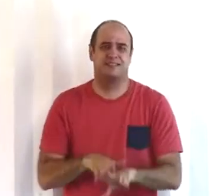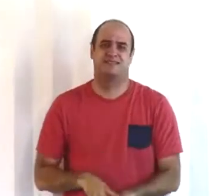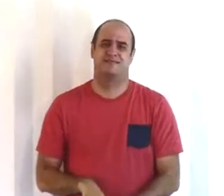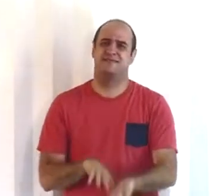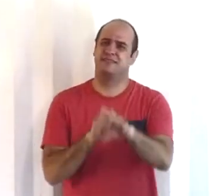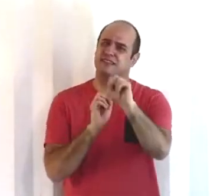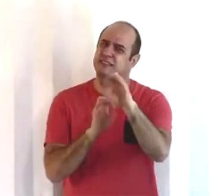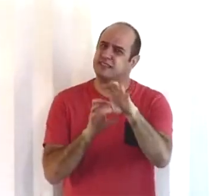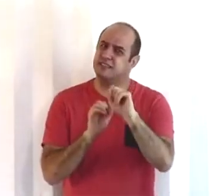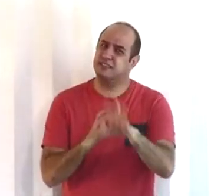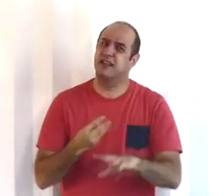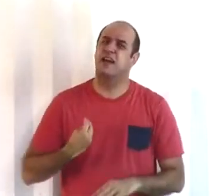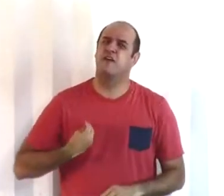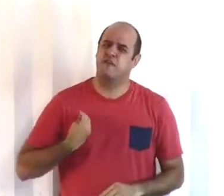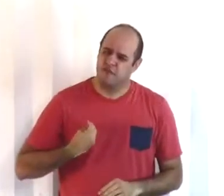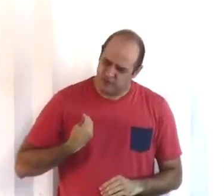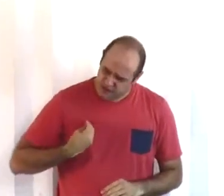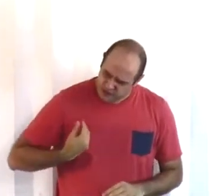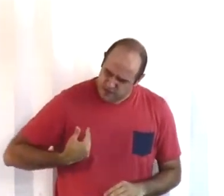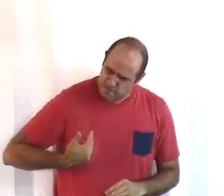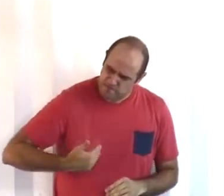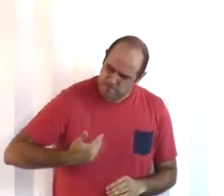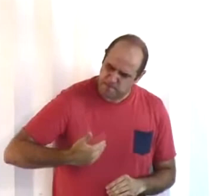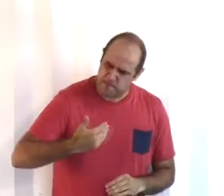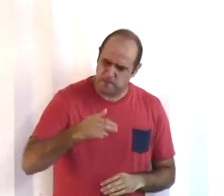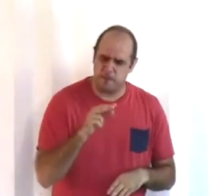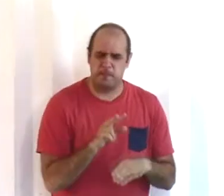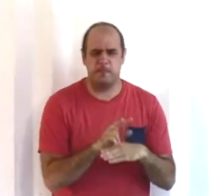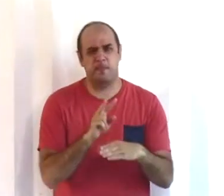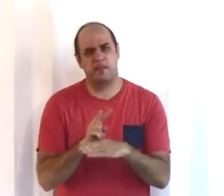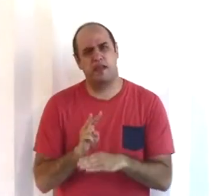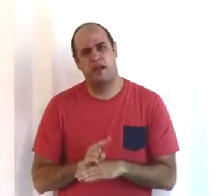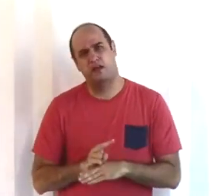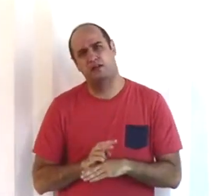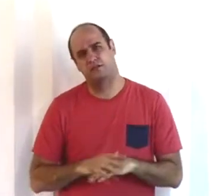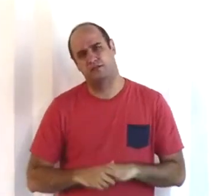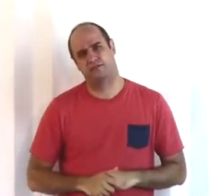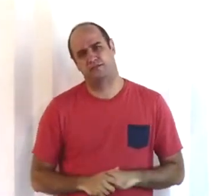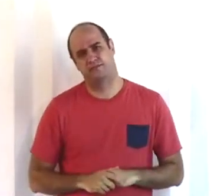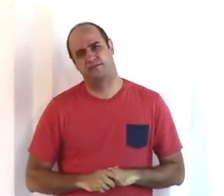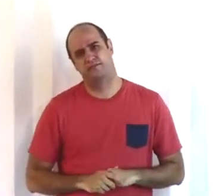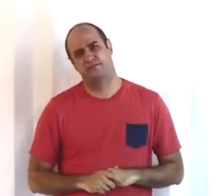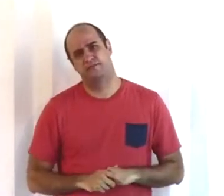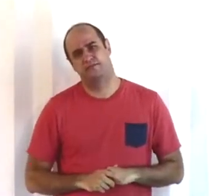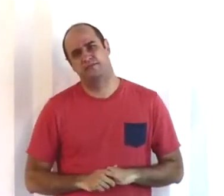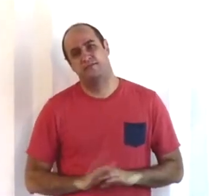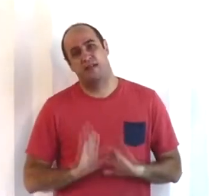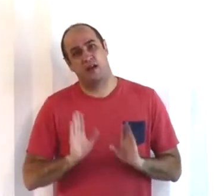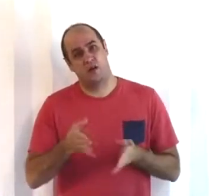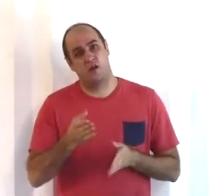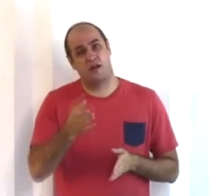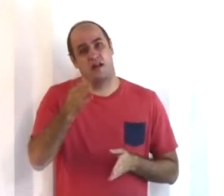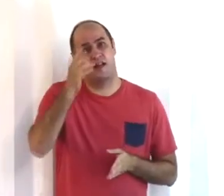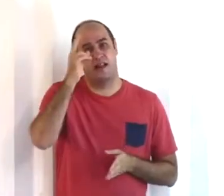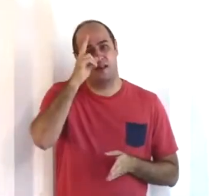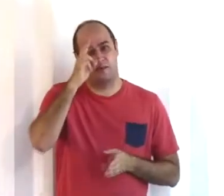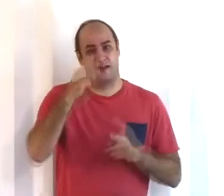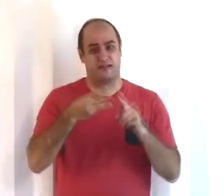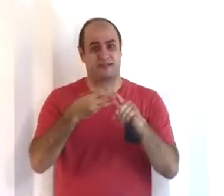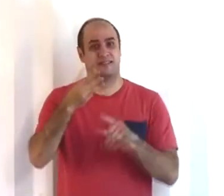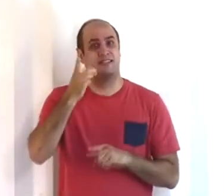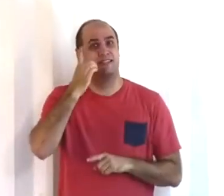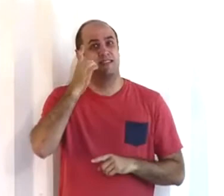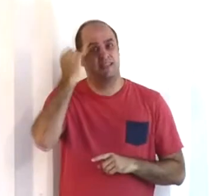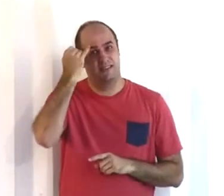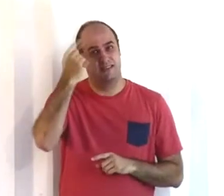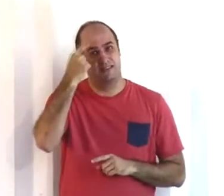a andarmos segundo os seus cuidados. Eu quero revisitar as 3 ideias dessa meditação,